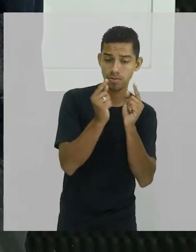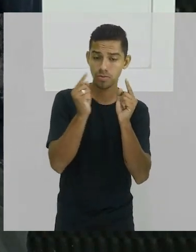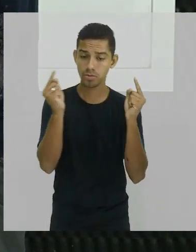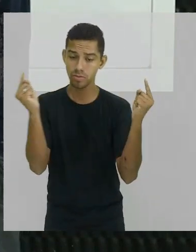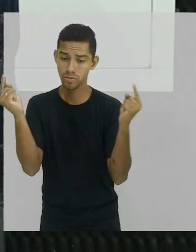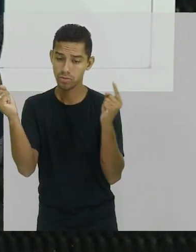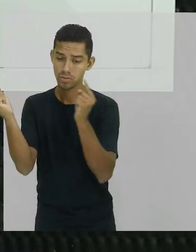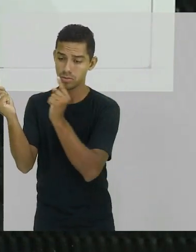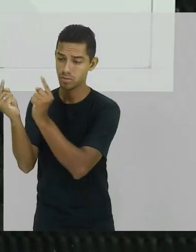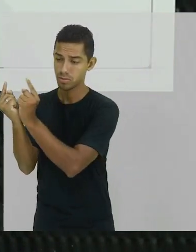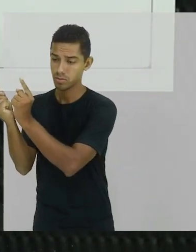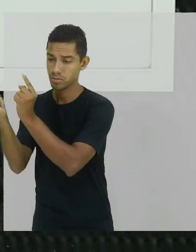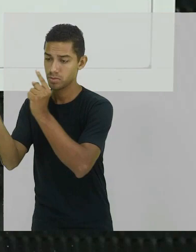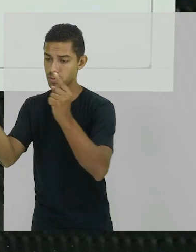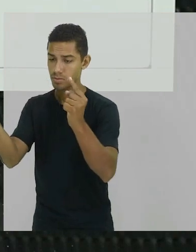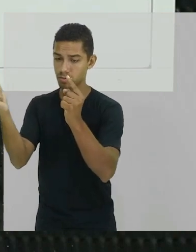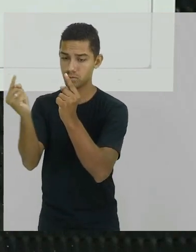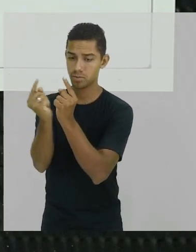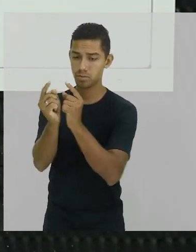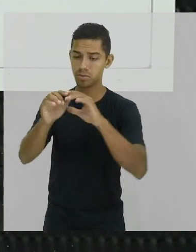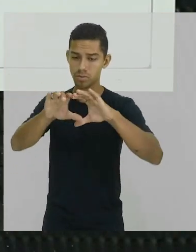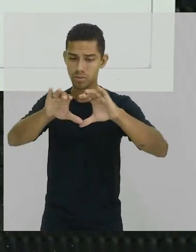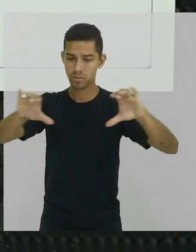vai. Então elas seguem um padrão.